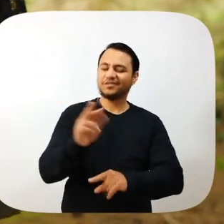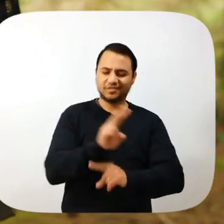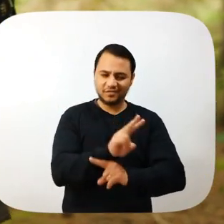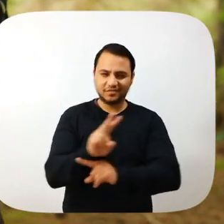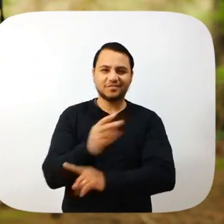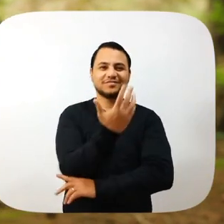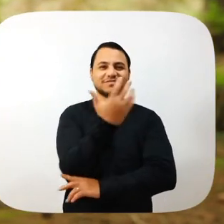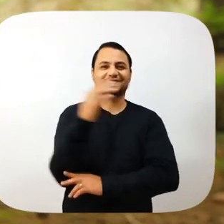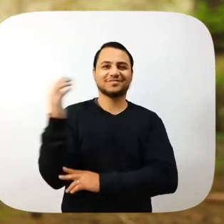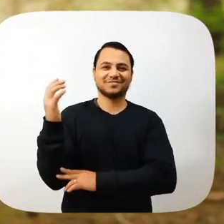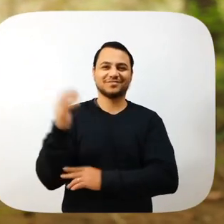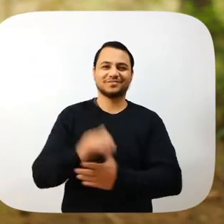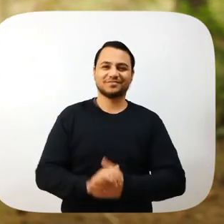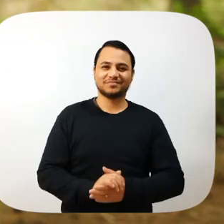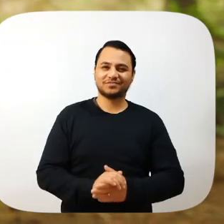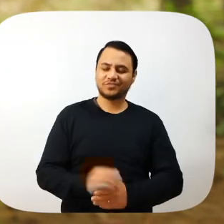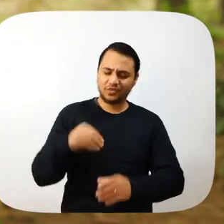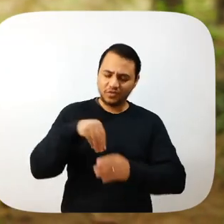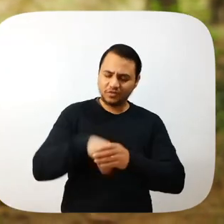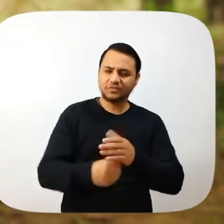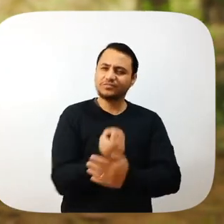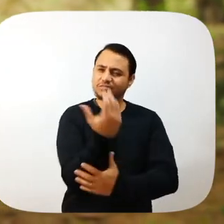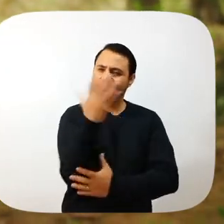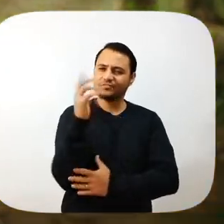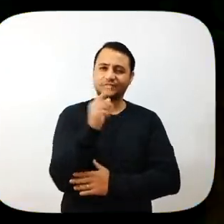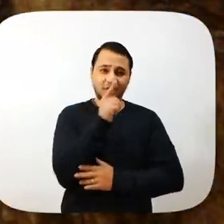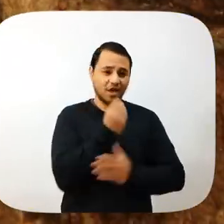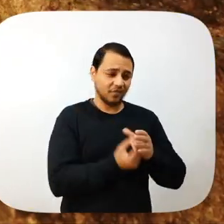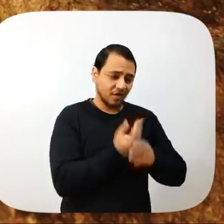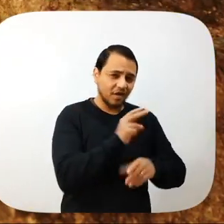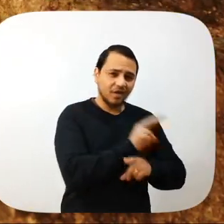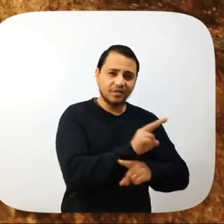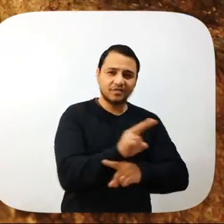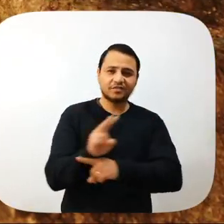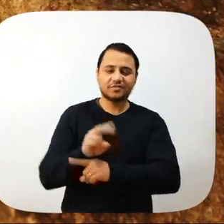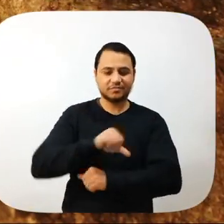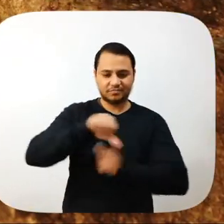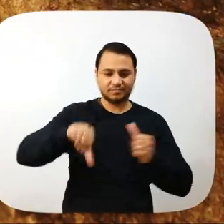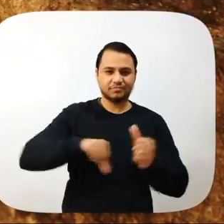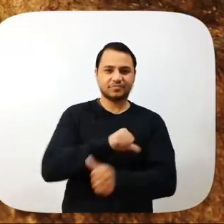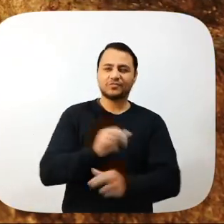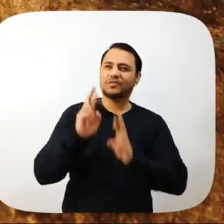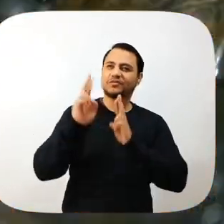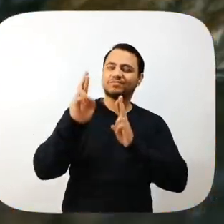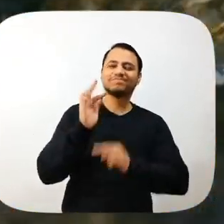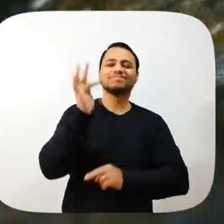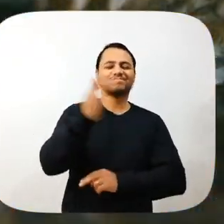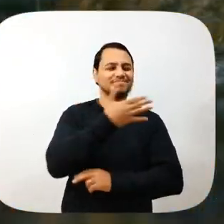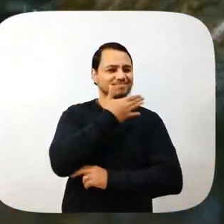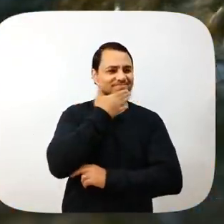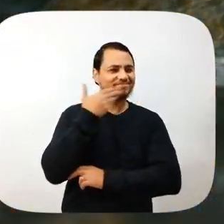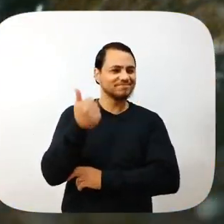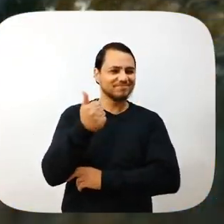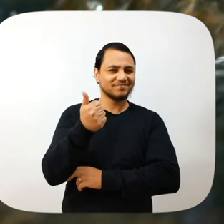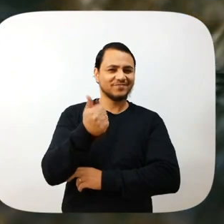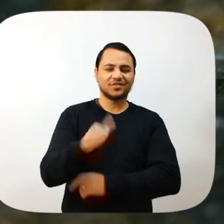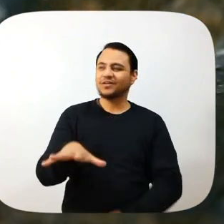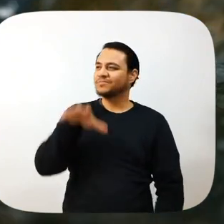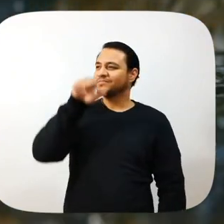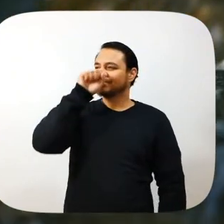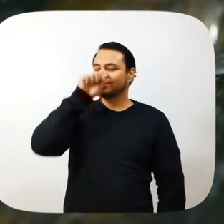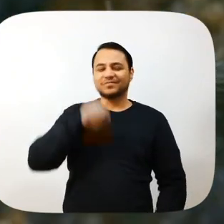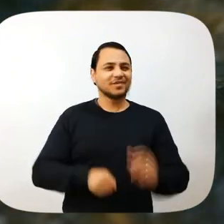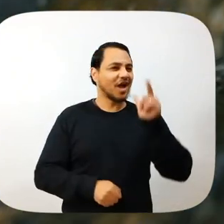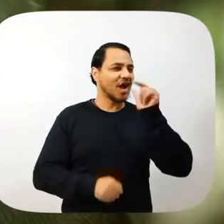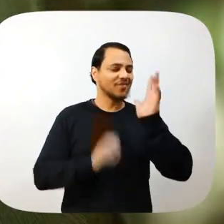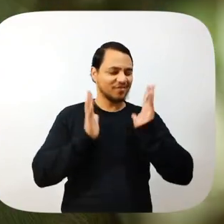para proteger o meio ambiente. A cada árvore plantada e nascente protegida, renovamos a esperança de um futuro melhor, com ar